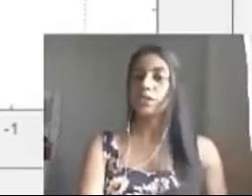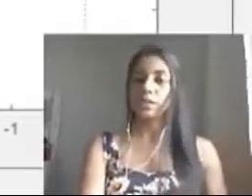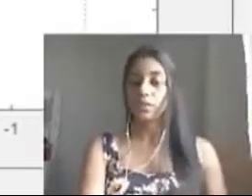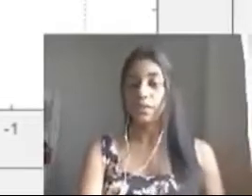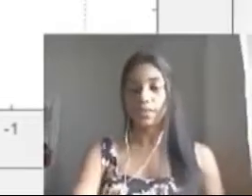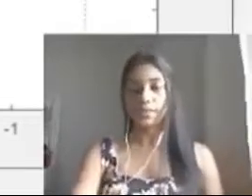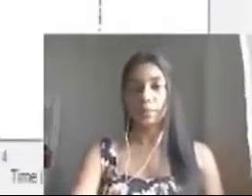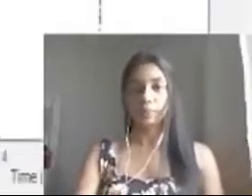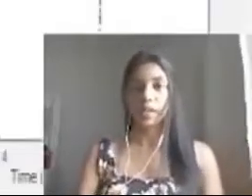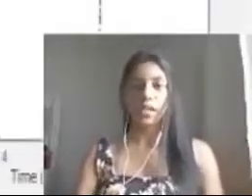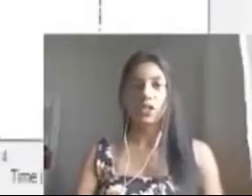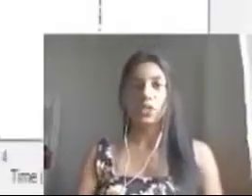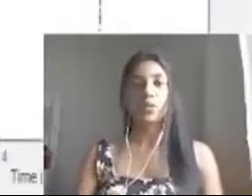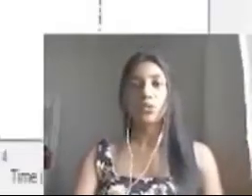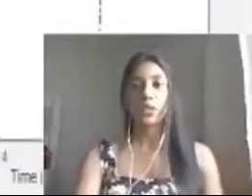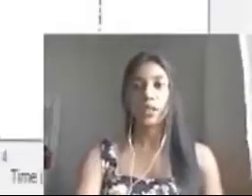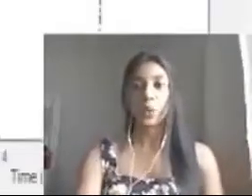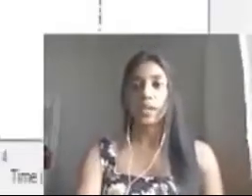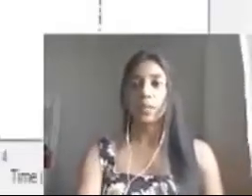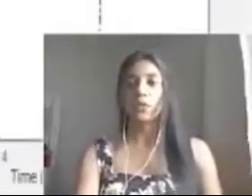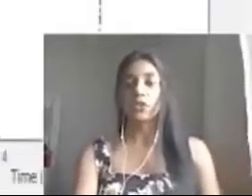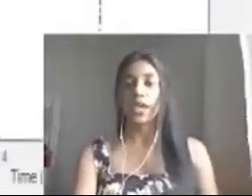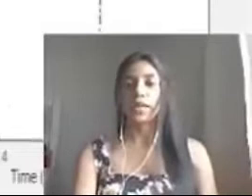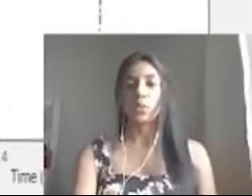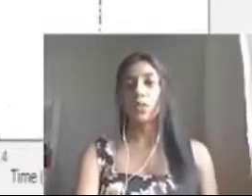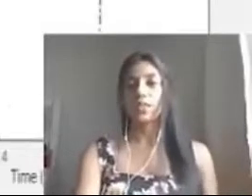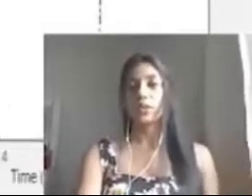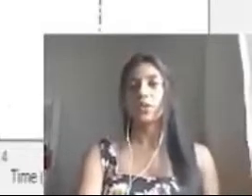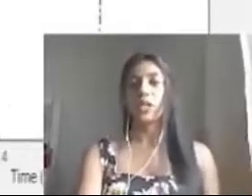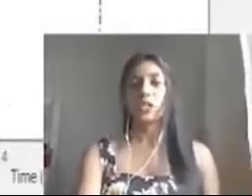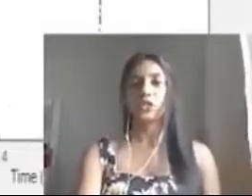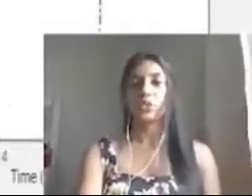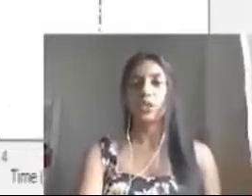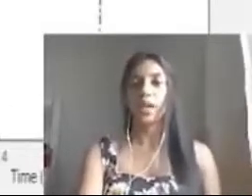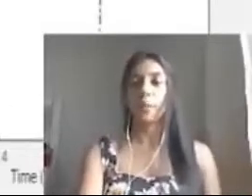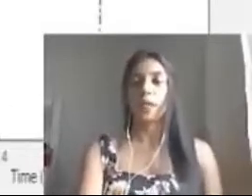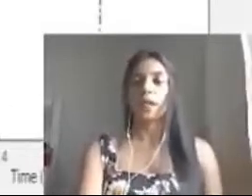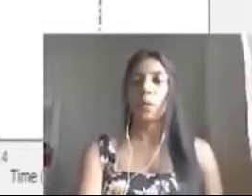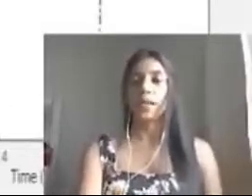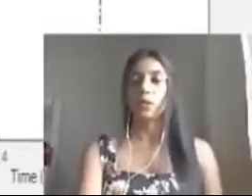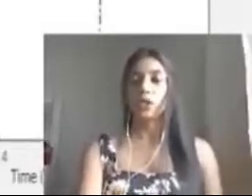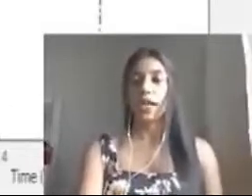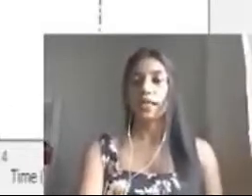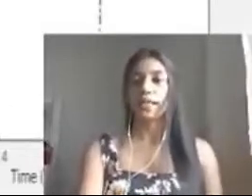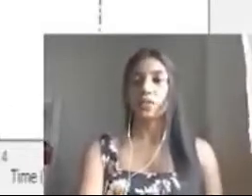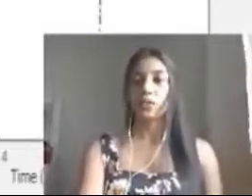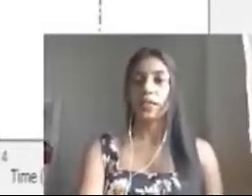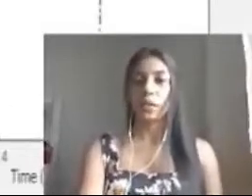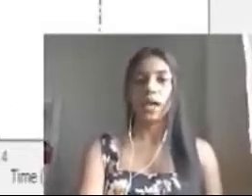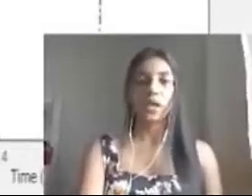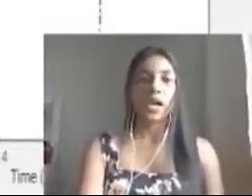chamado de lugar geométrico das raízes. Que a gente só demonstrou, então, que para um valor de K, que é o mesmo sistema anteriormente, né, que a gente jogou no MATLAB. Então, para esse valor de K